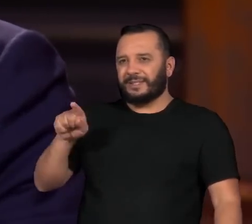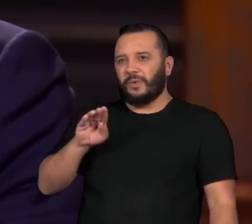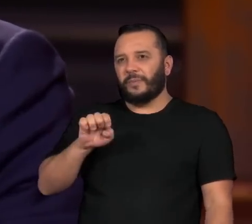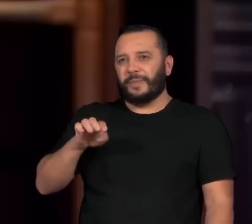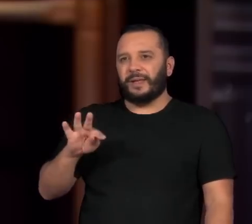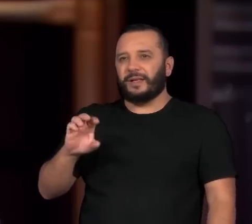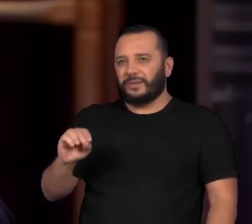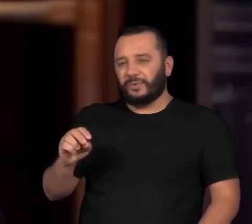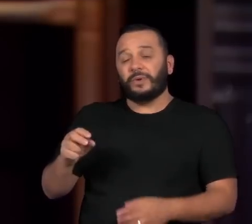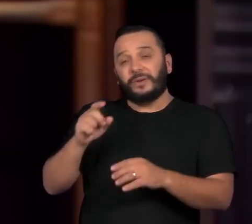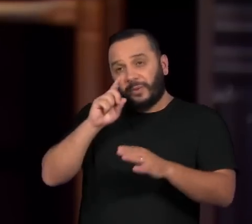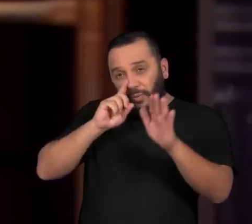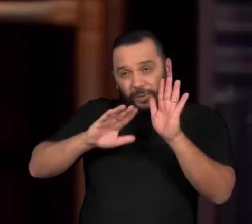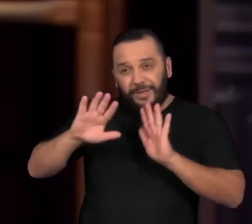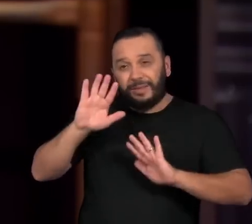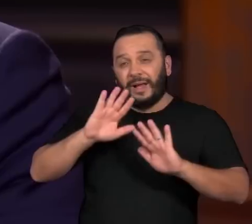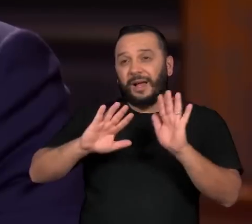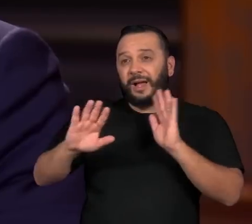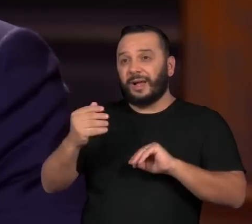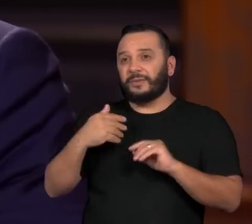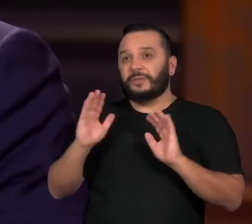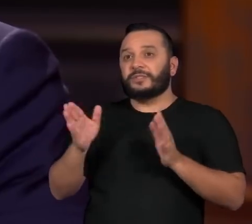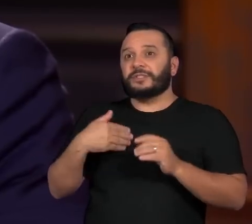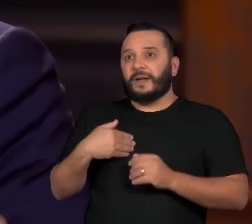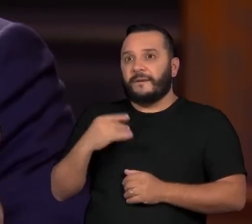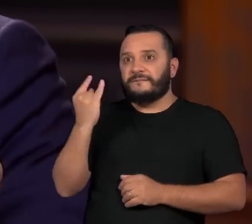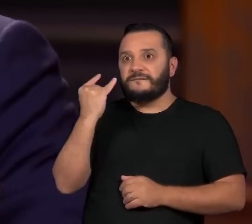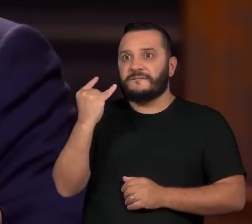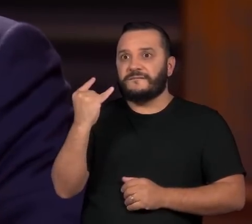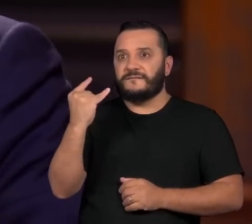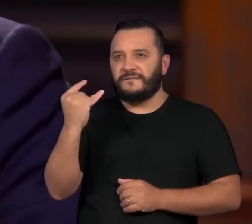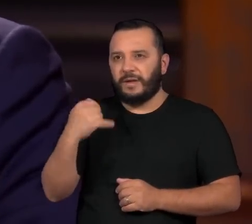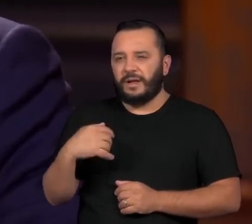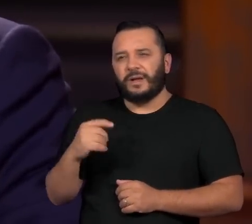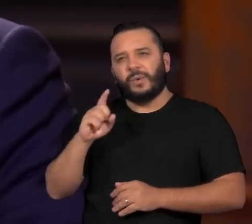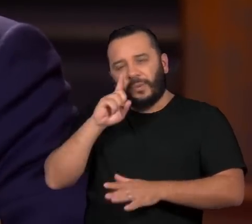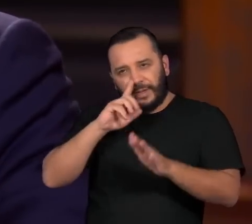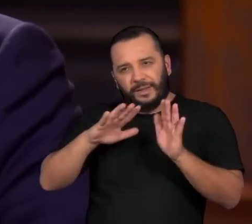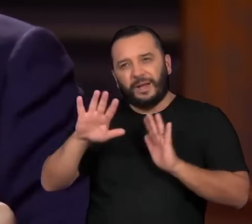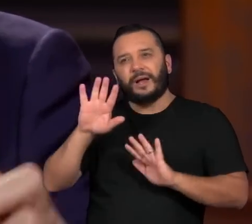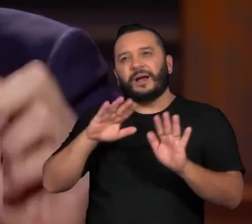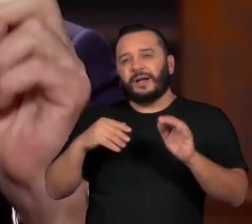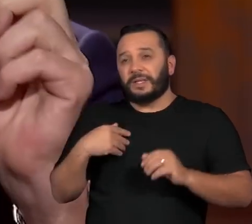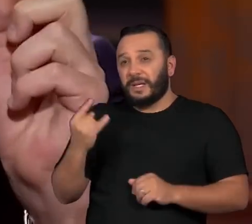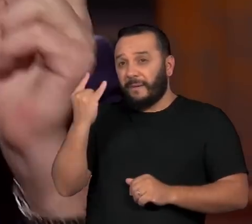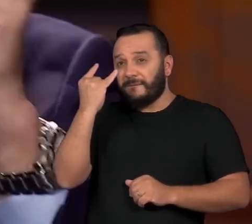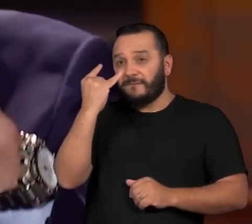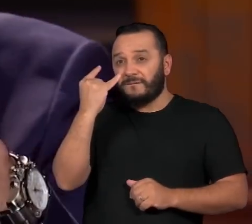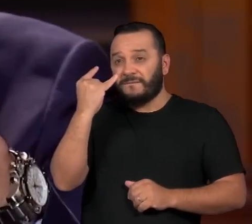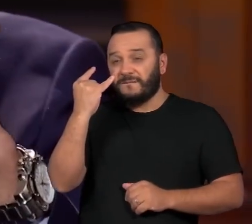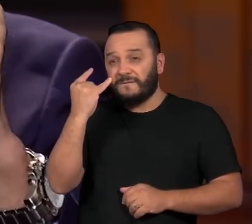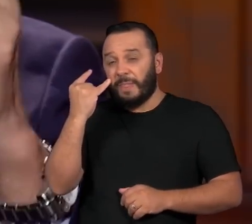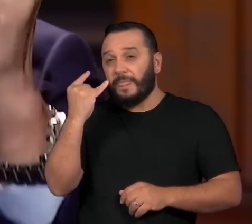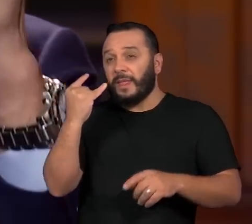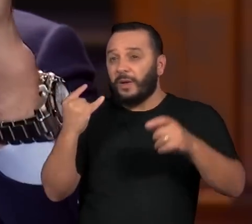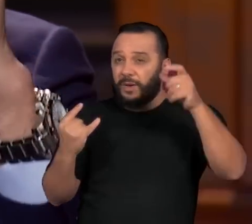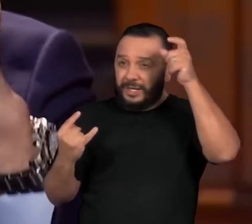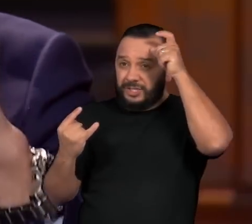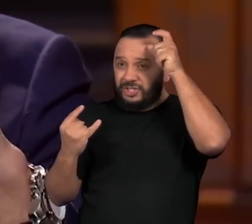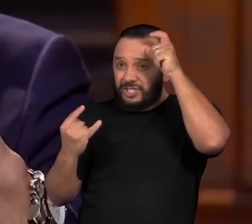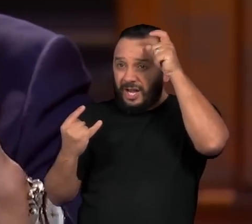brechas. As brechas, elas são um ponto de partida para o inimigo, tal qual